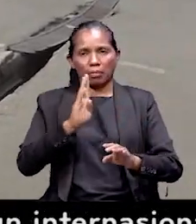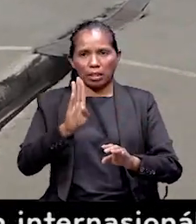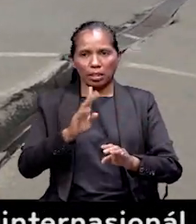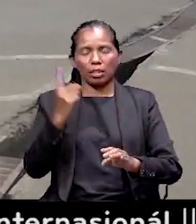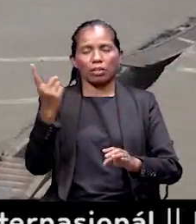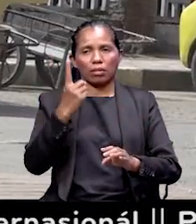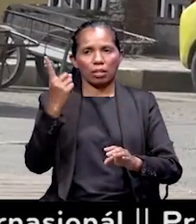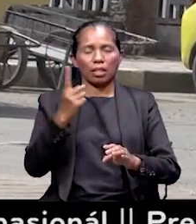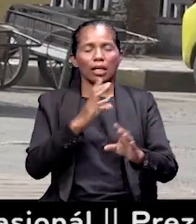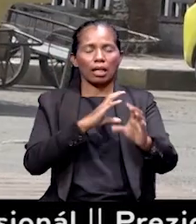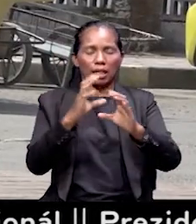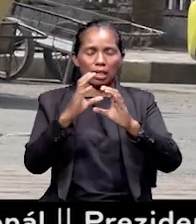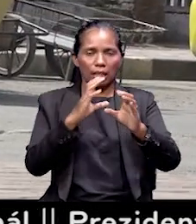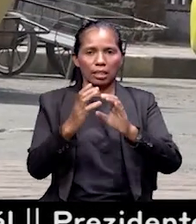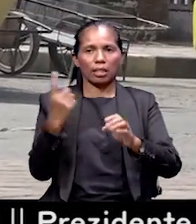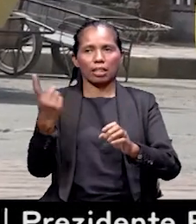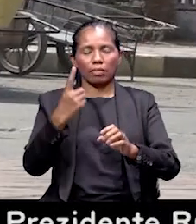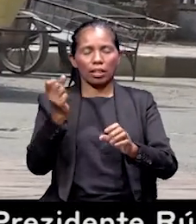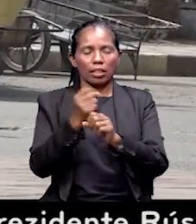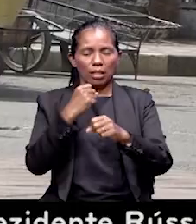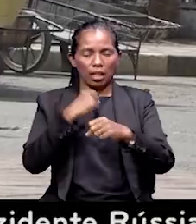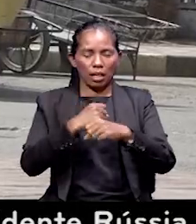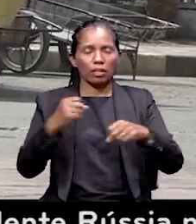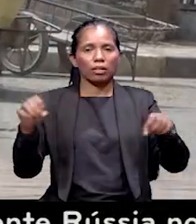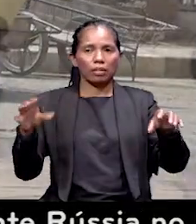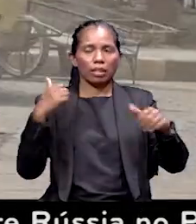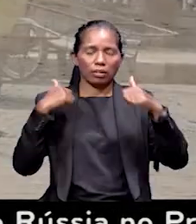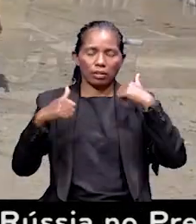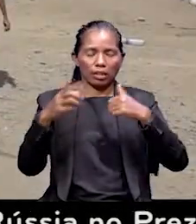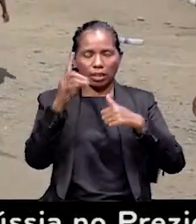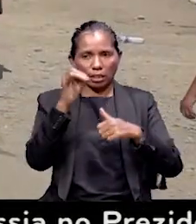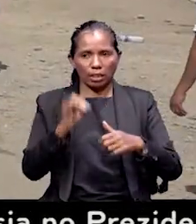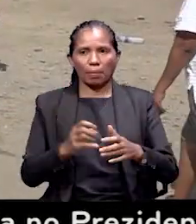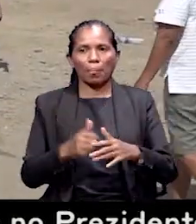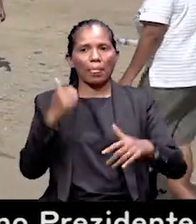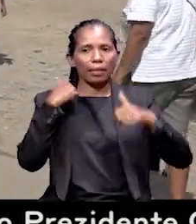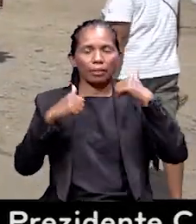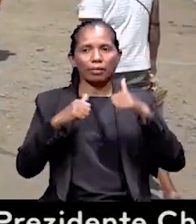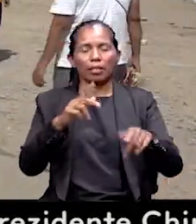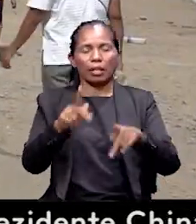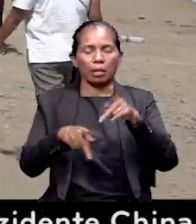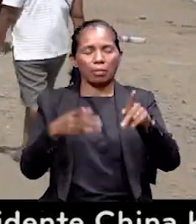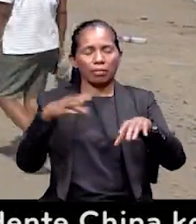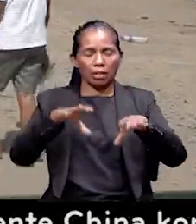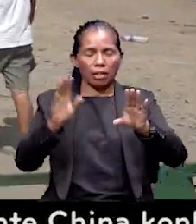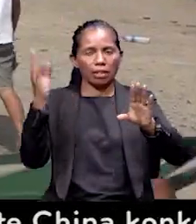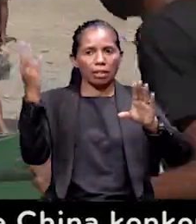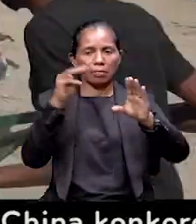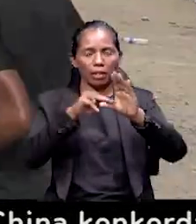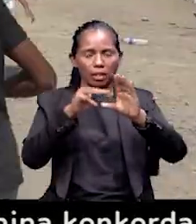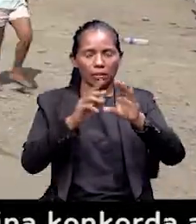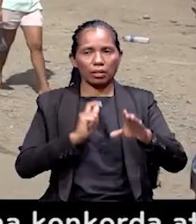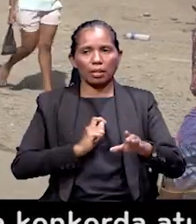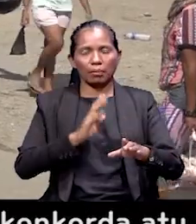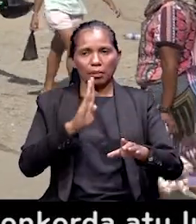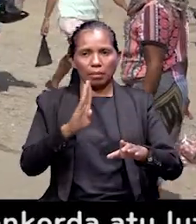transporte privadu sena fatin halo sirkulasaun ia dilarang. Atividades negosiu ia merkadu taibesi lao normal,